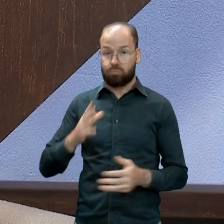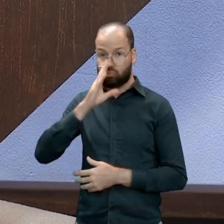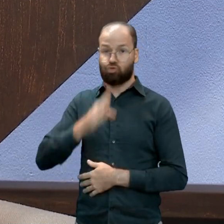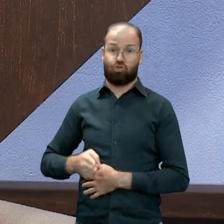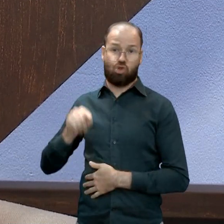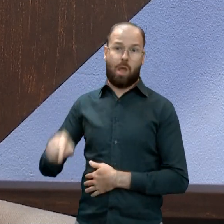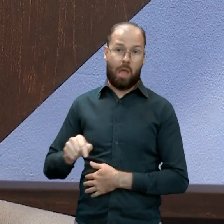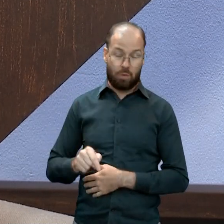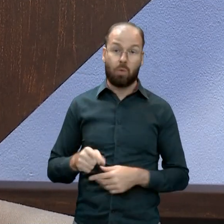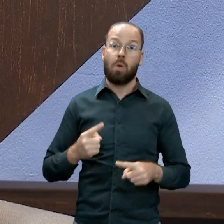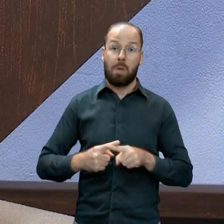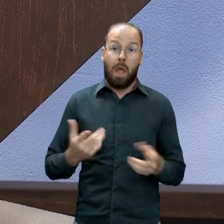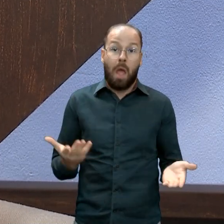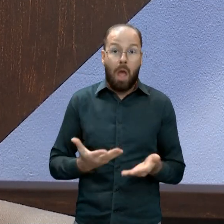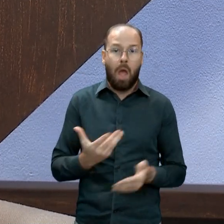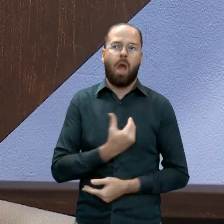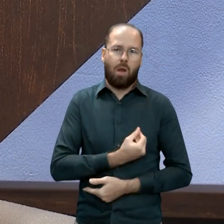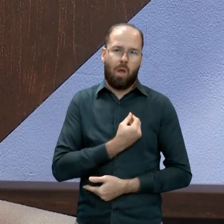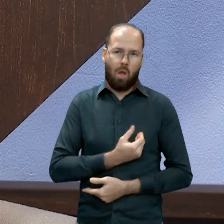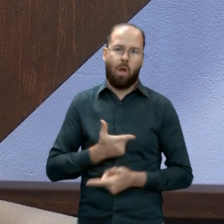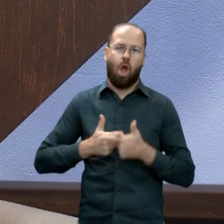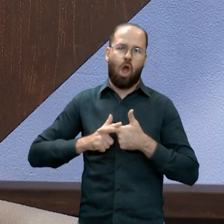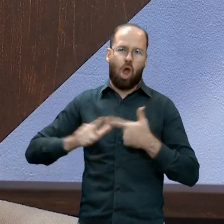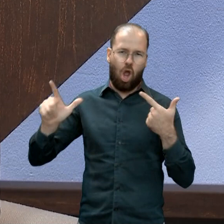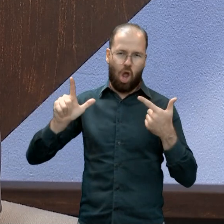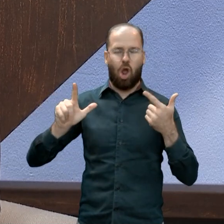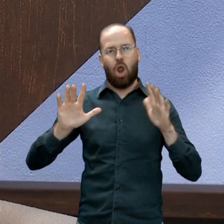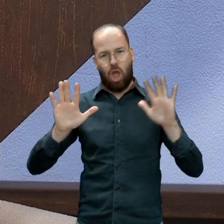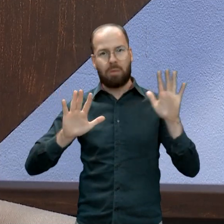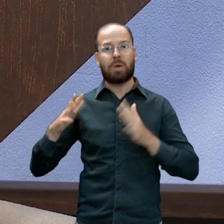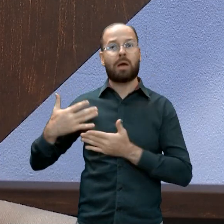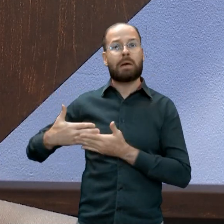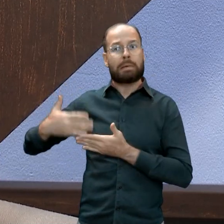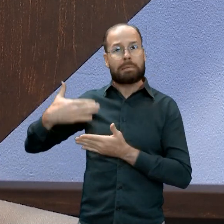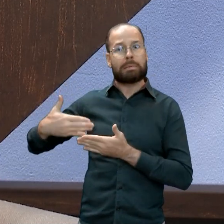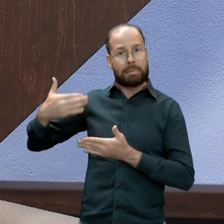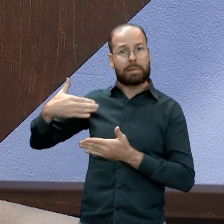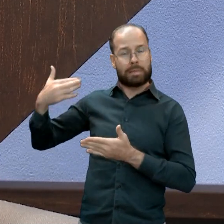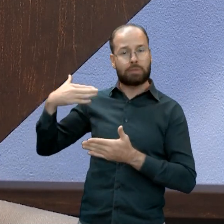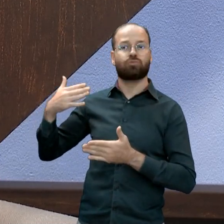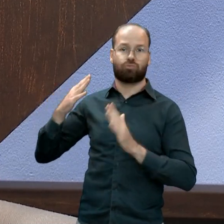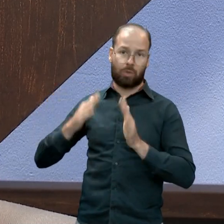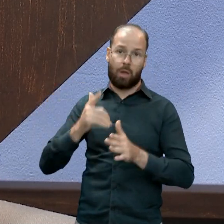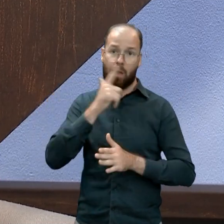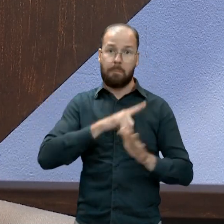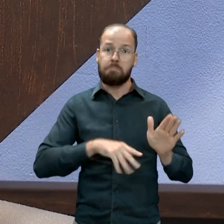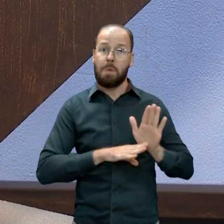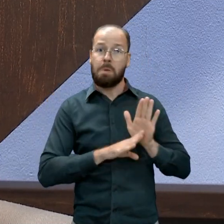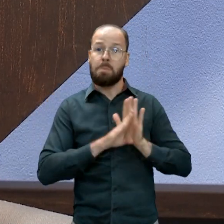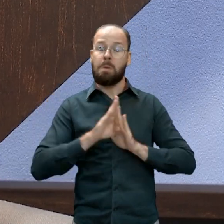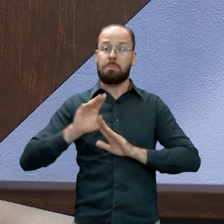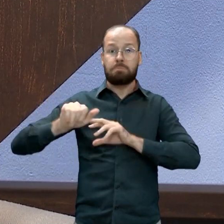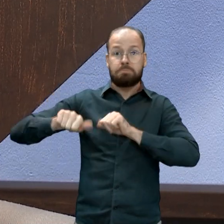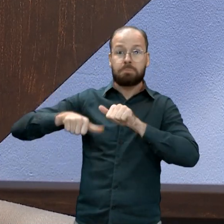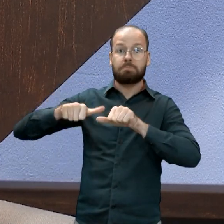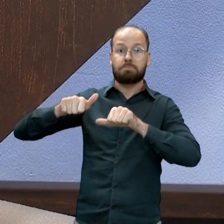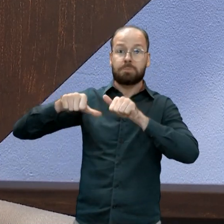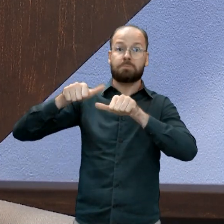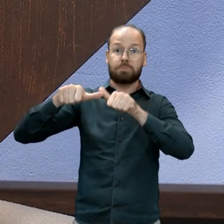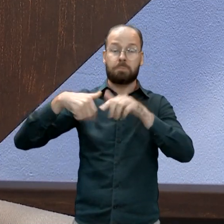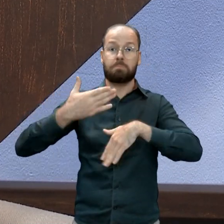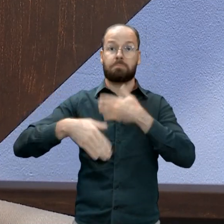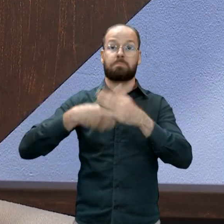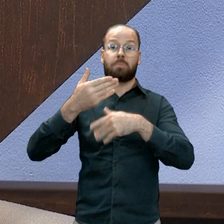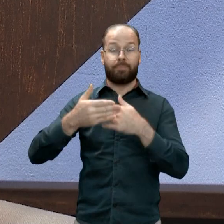isso, né? Nesses últimos anos aí, ocorreram avanços significativos, principalmente para